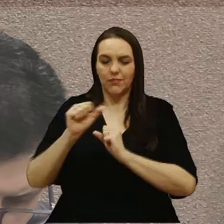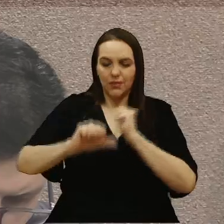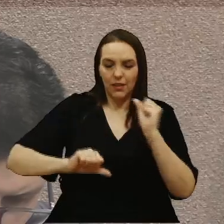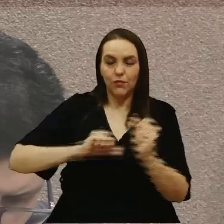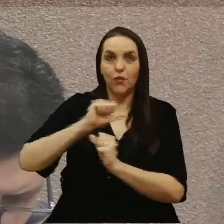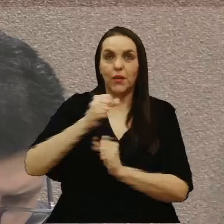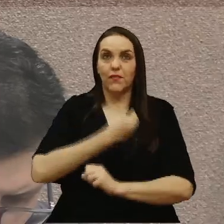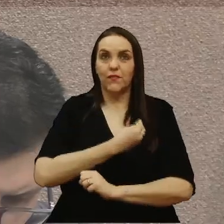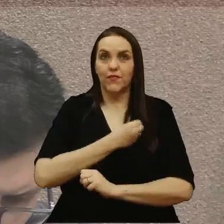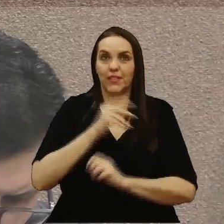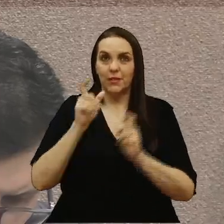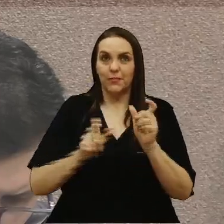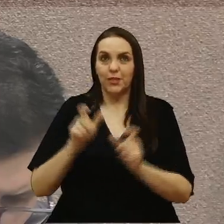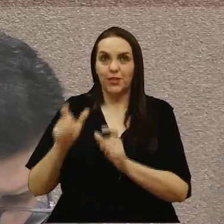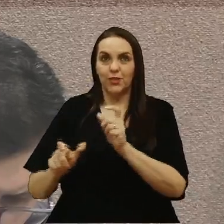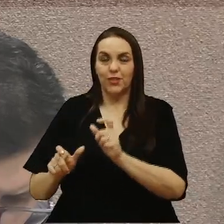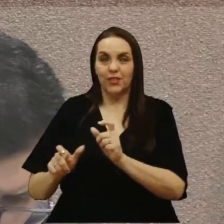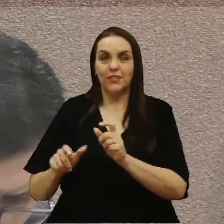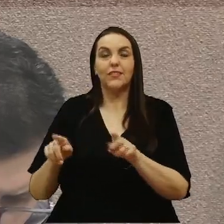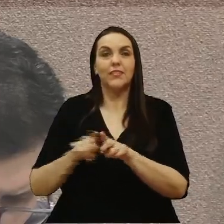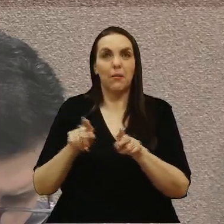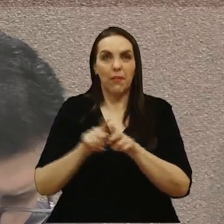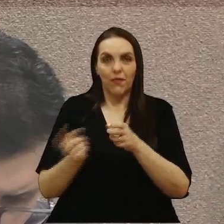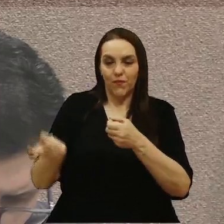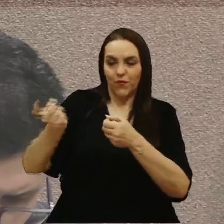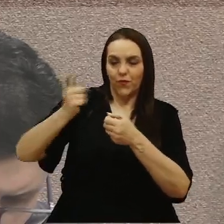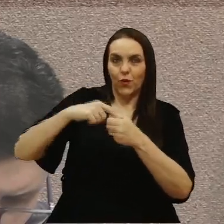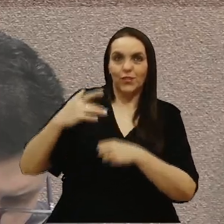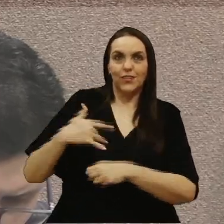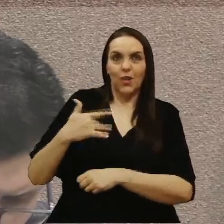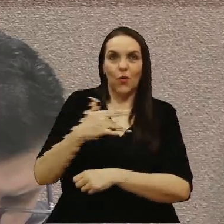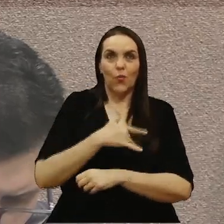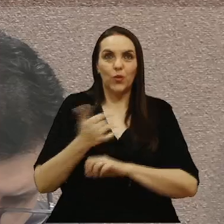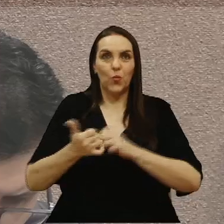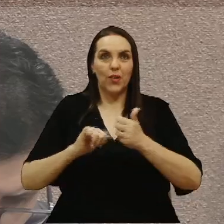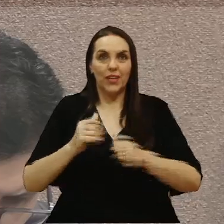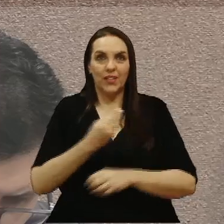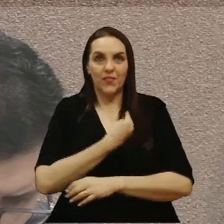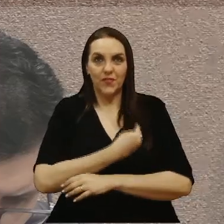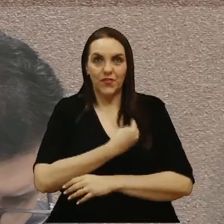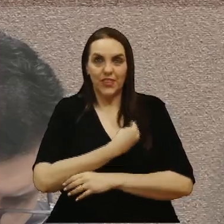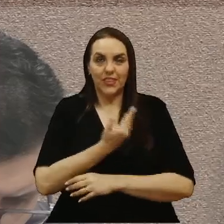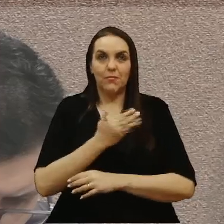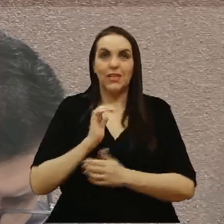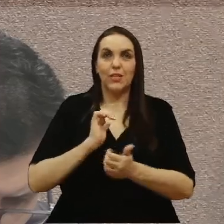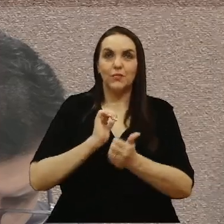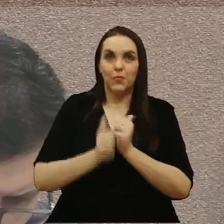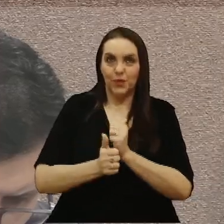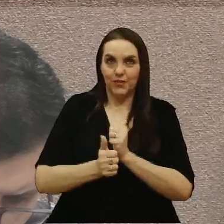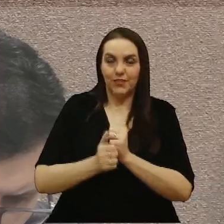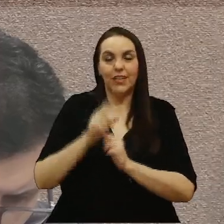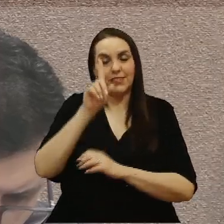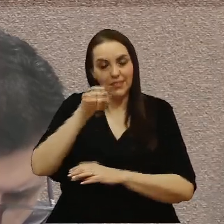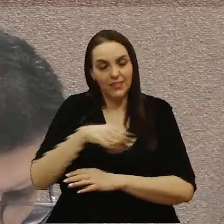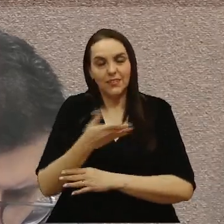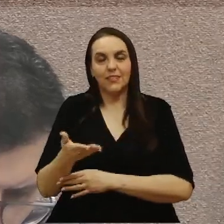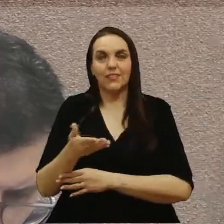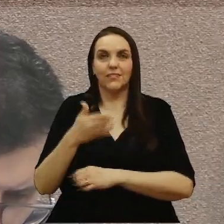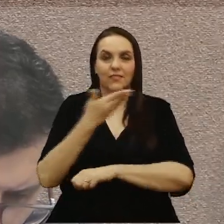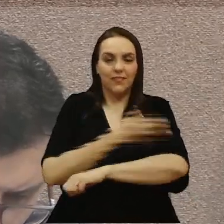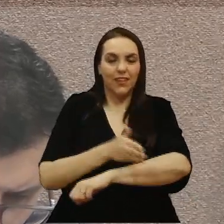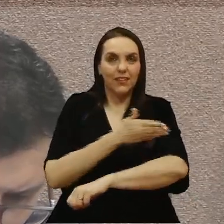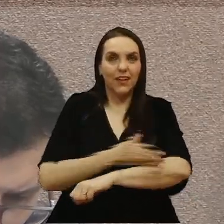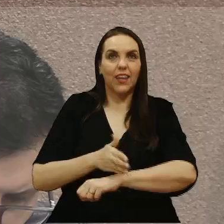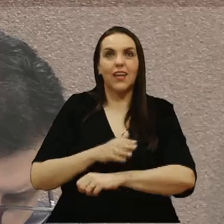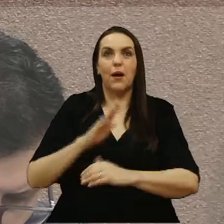Nós temos pessoas que voltaram a ter saúde e qualidade de vida por meio do esporte. É isso que leva à prática